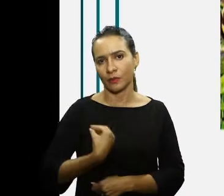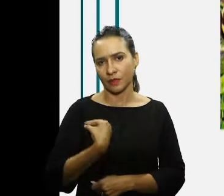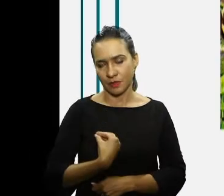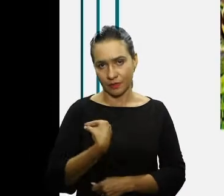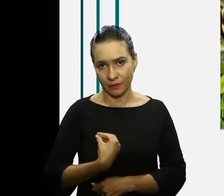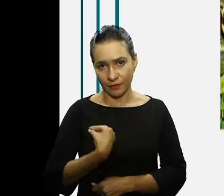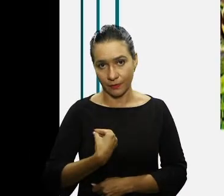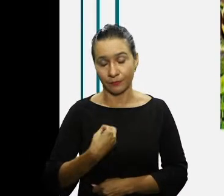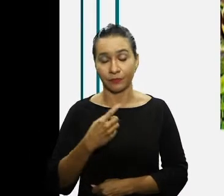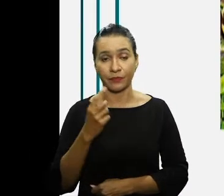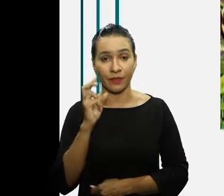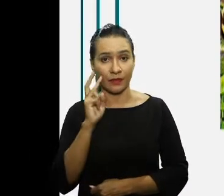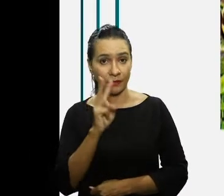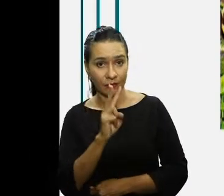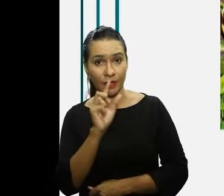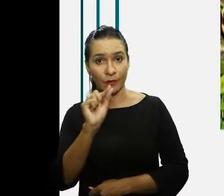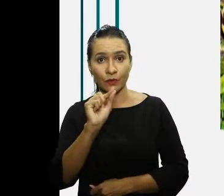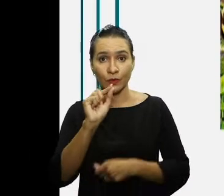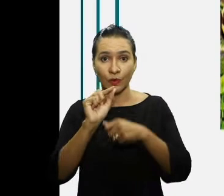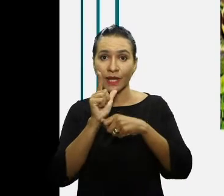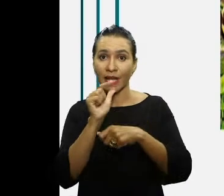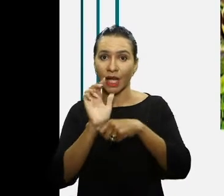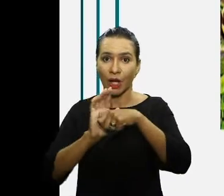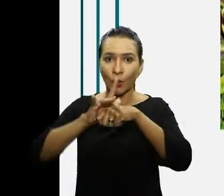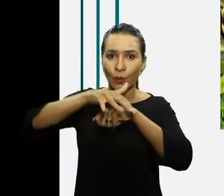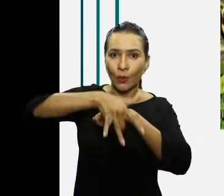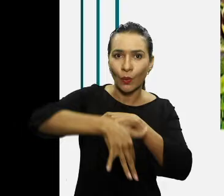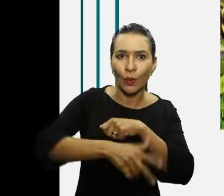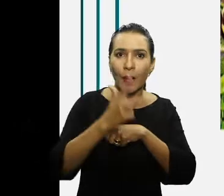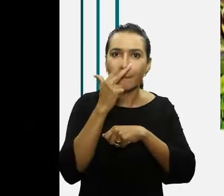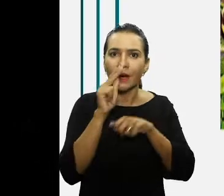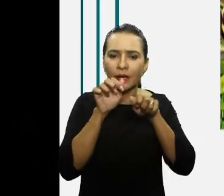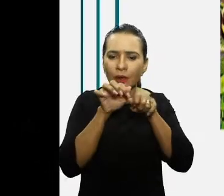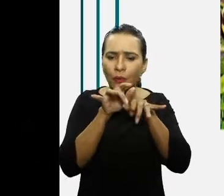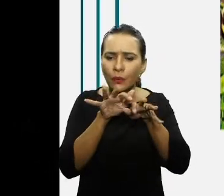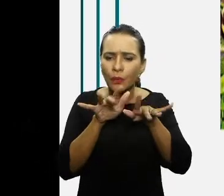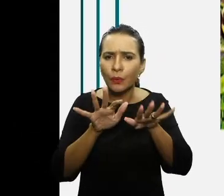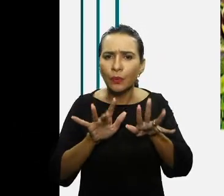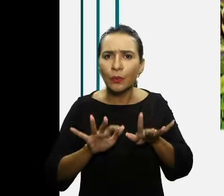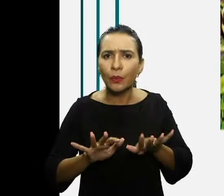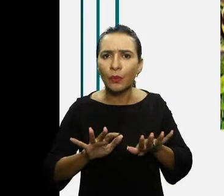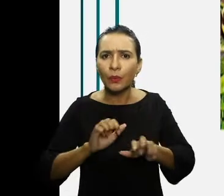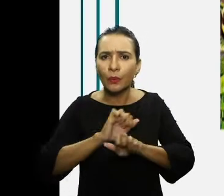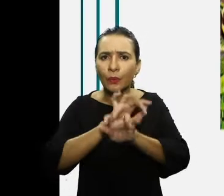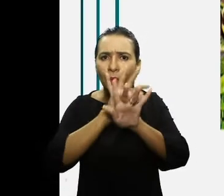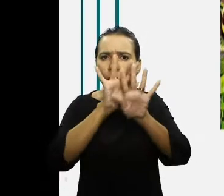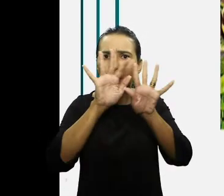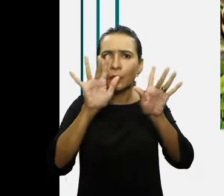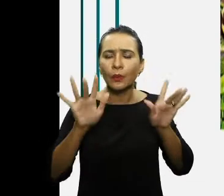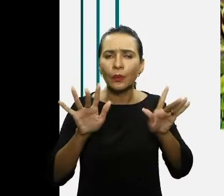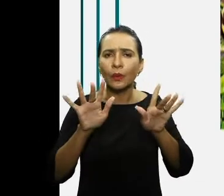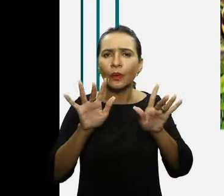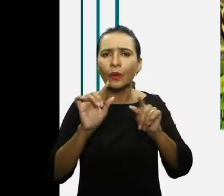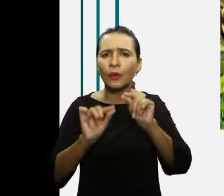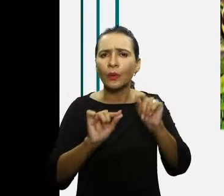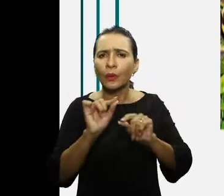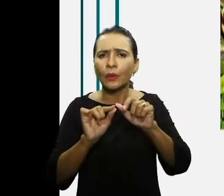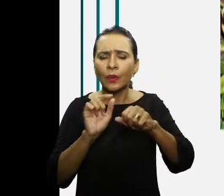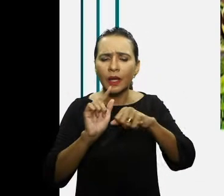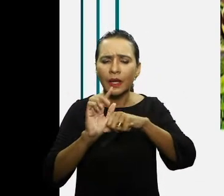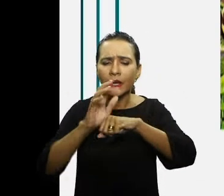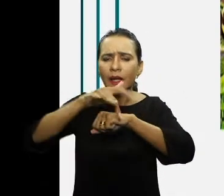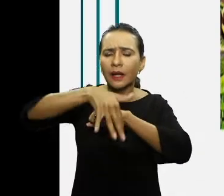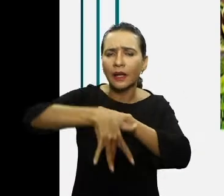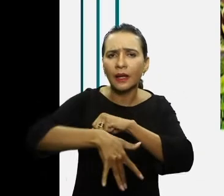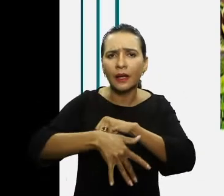ao fundo nós vemos uma cachoeira e como se tivesse uma névoa próxima a essa cachoeira. Nessa cachoeira a